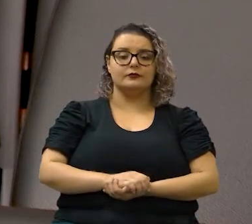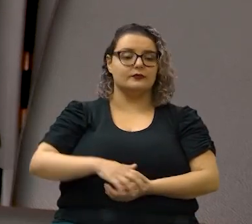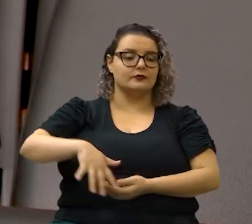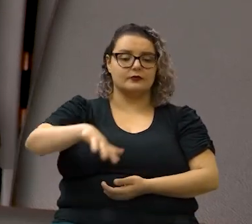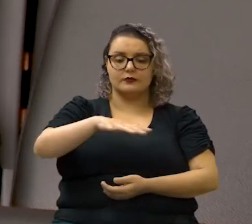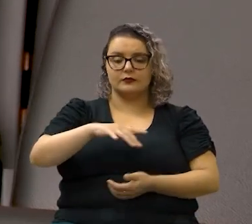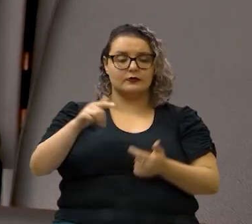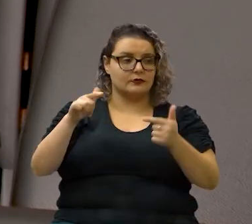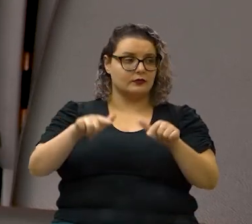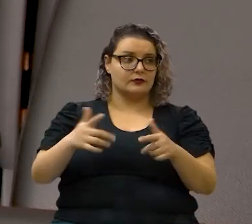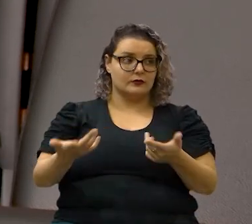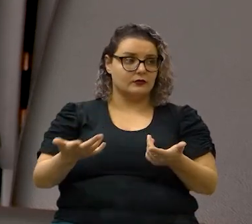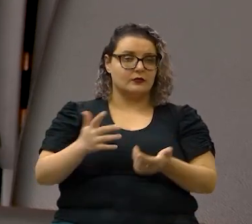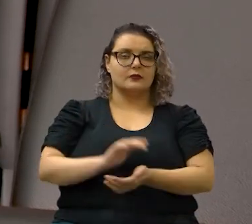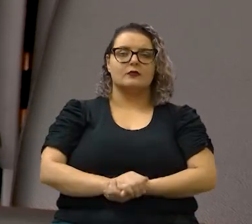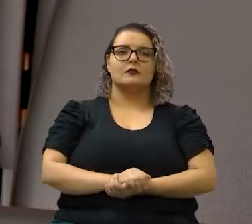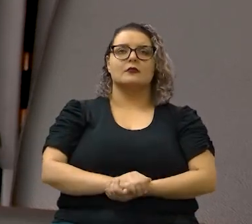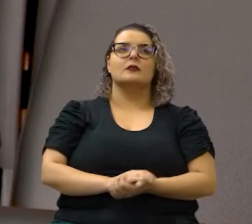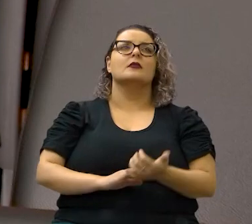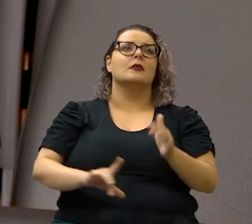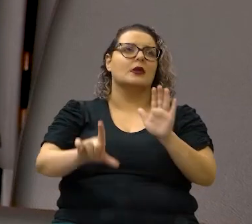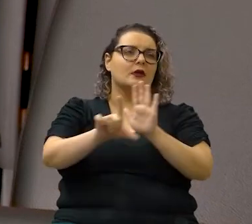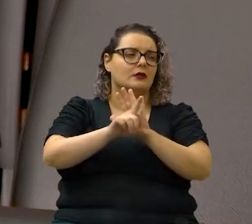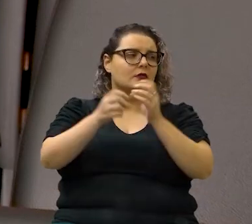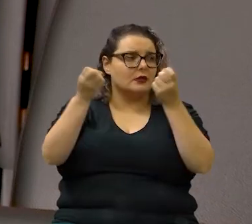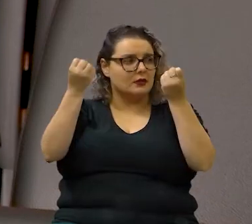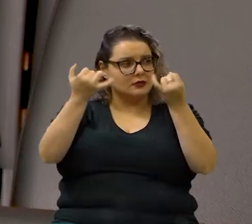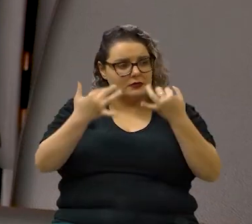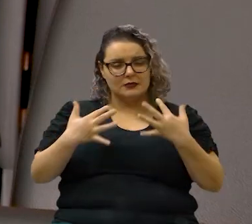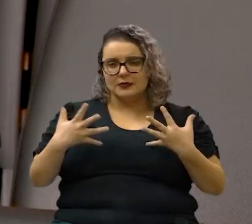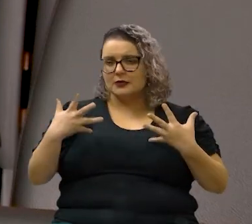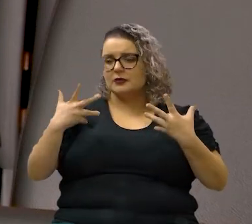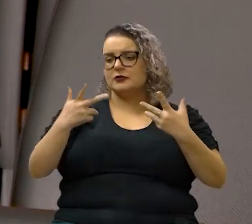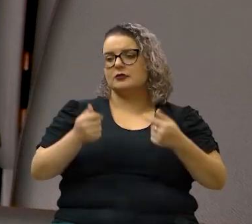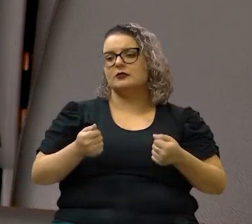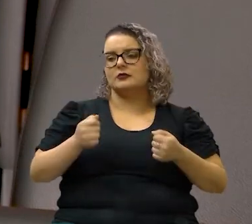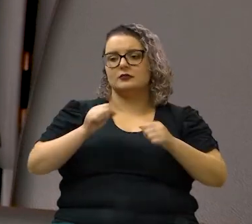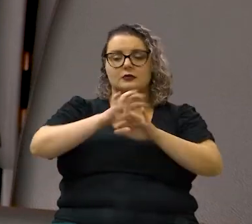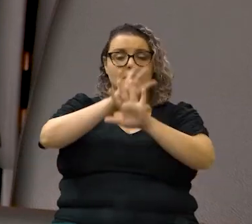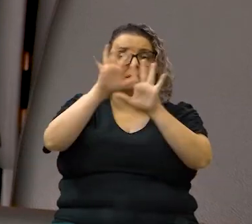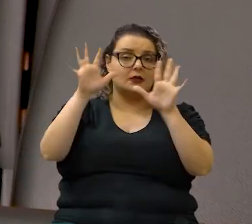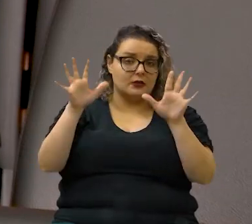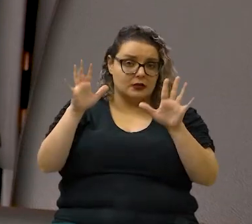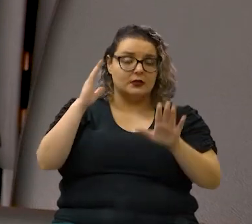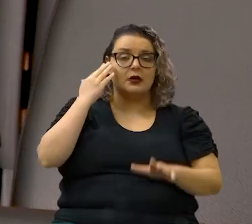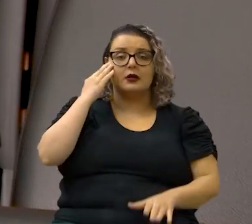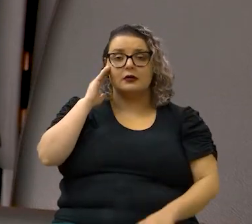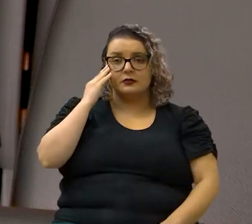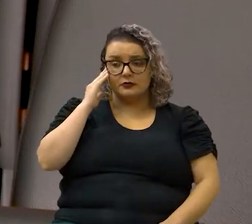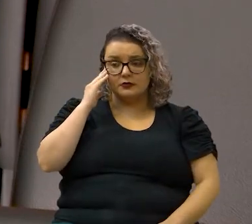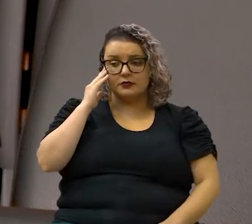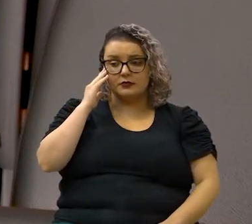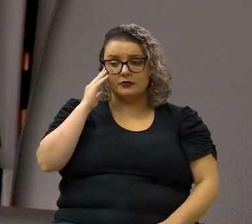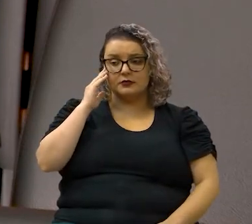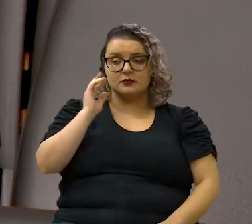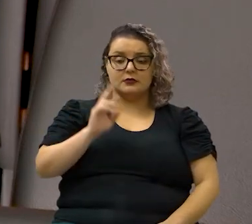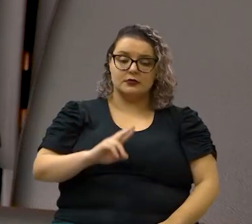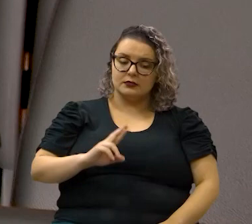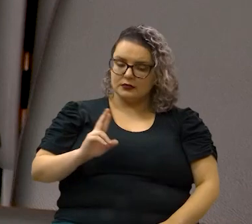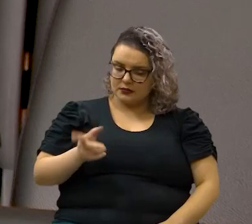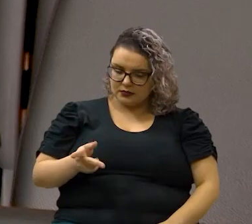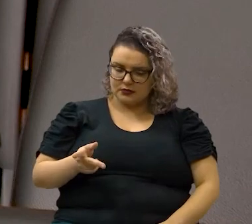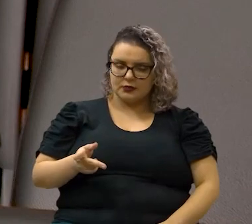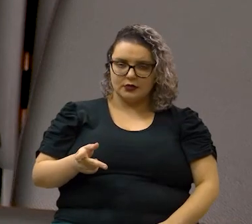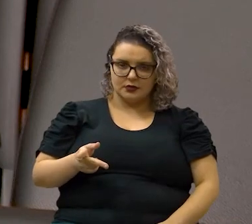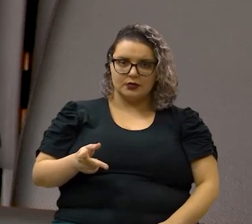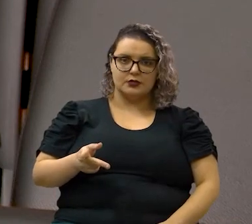ao espaço público, né? Então a lei também esclarece tudo isso e fica muito claro que, pelo contrário,